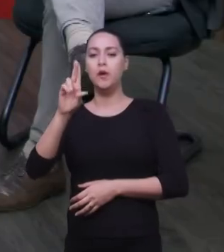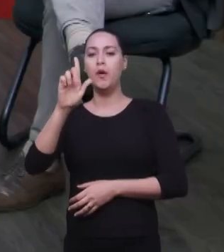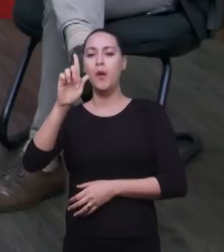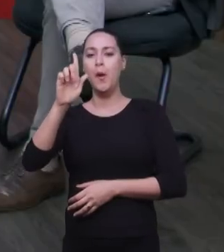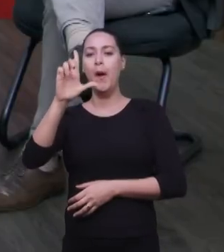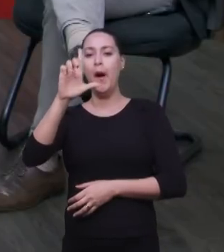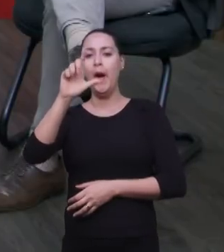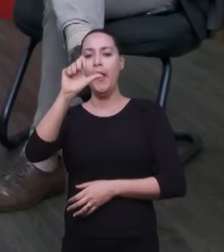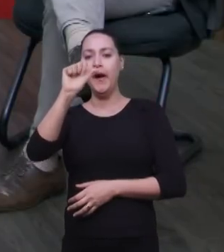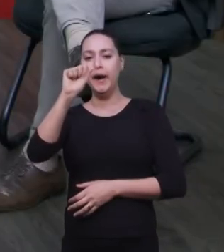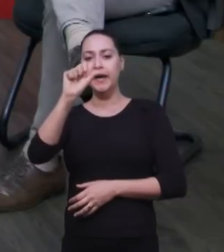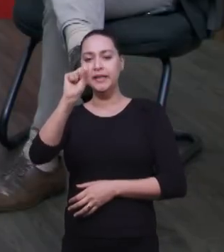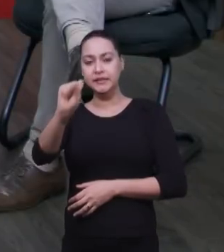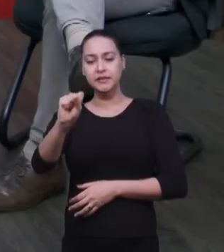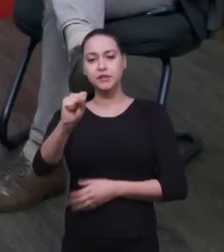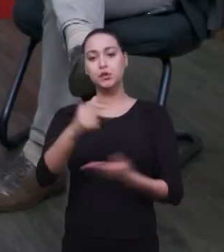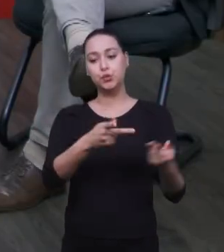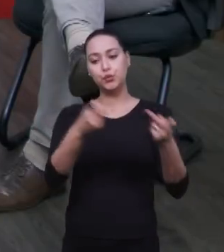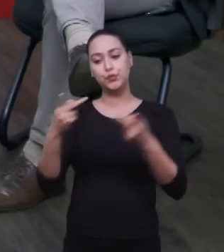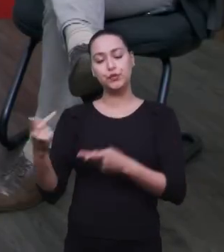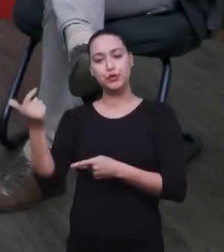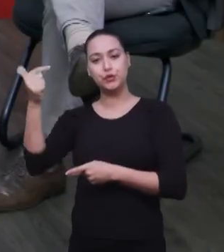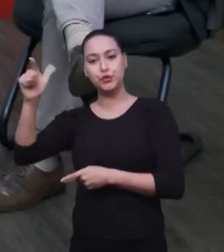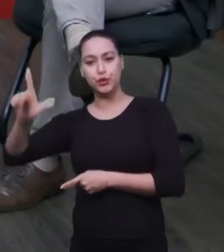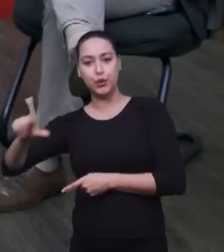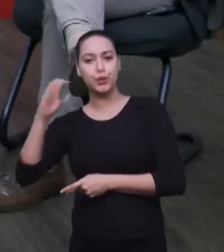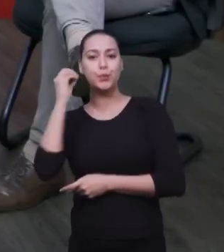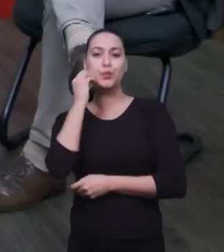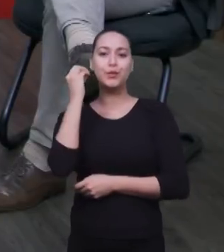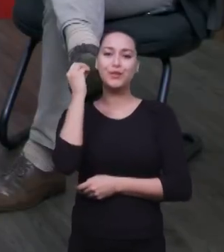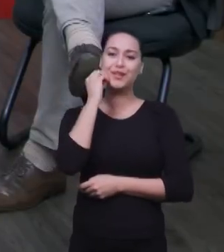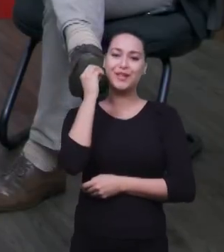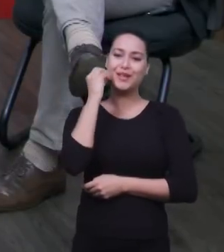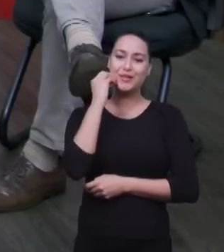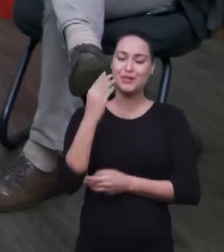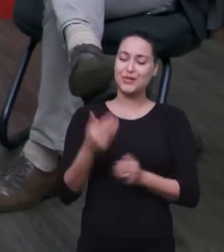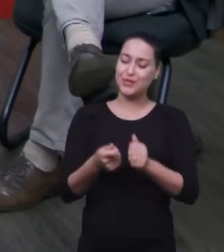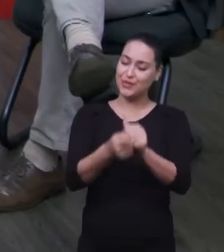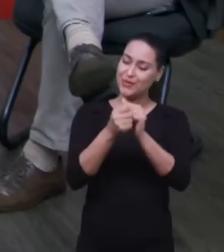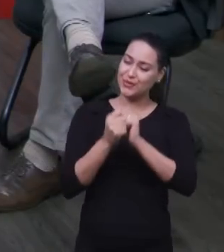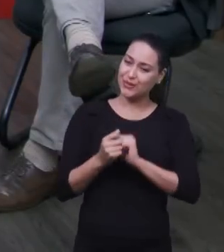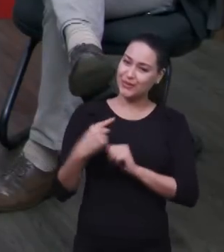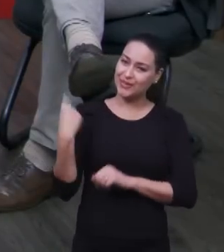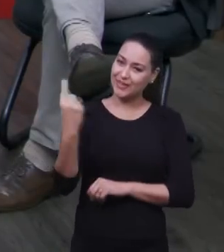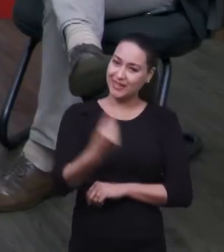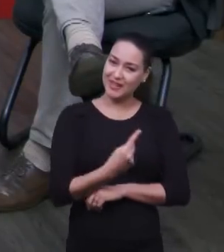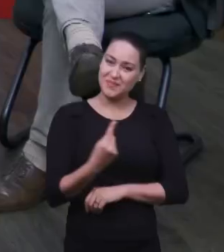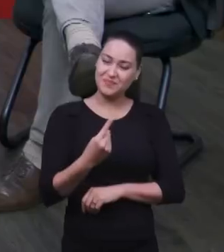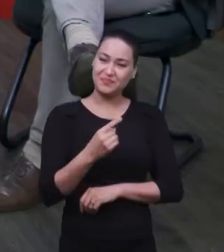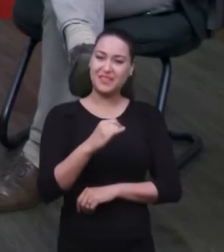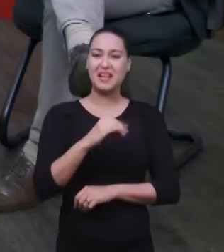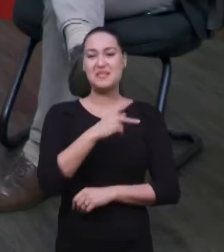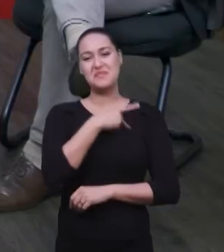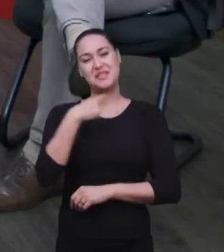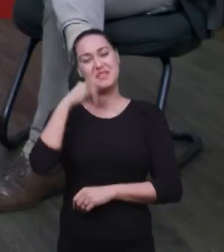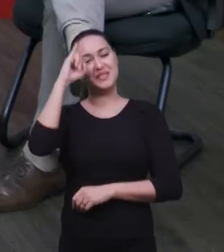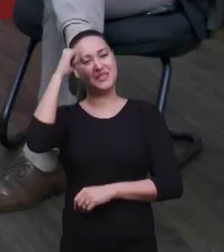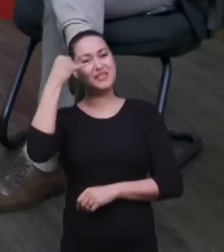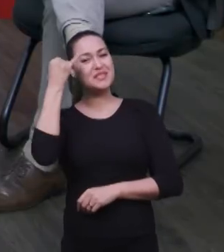esteve conosco aqui, e já fica, pastor Douglas, o convite para em outras oportunidades participar conosco aqui nesse programa. Pastor